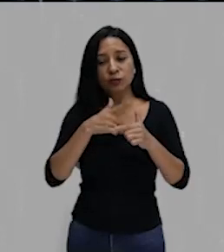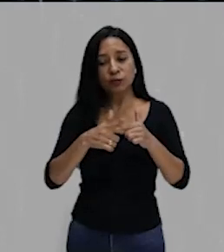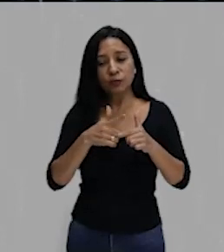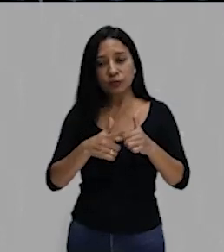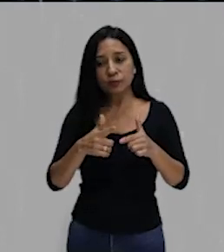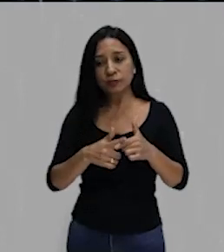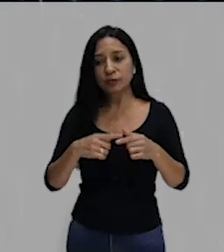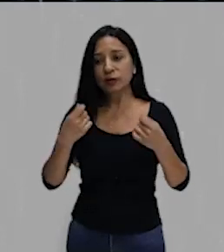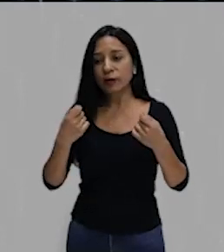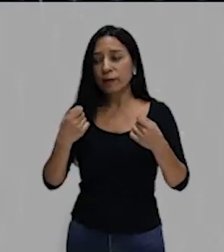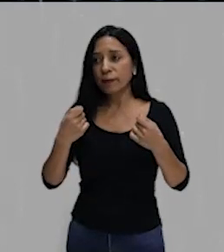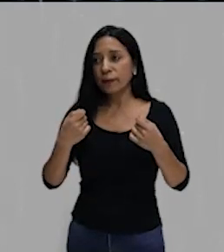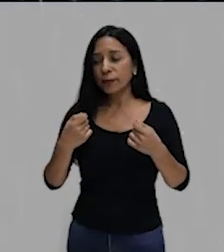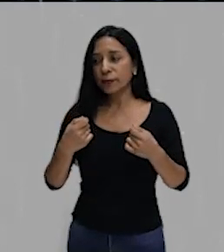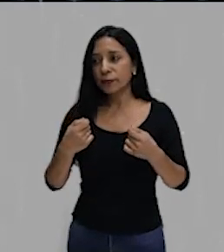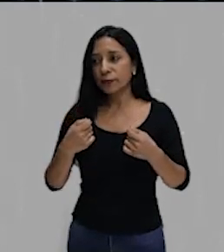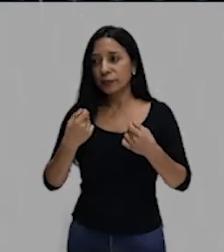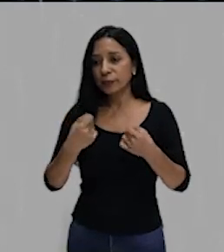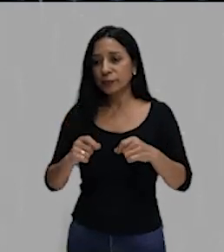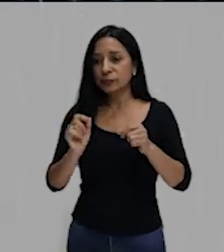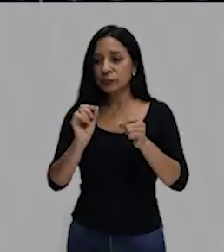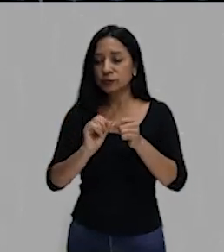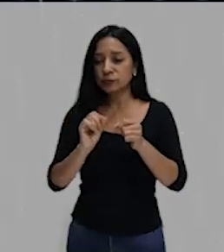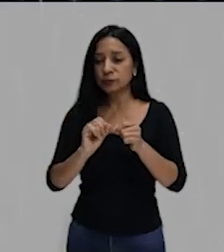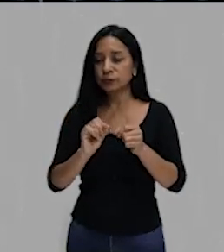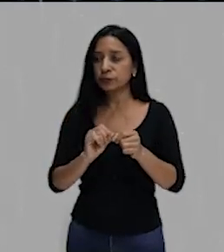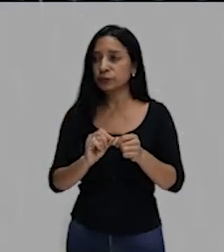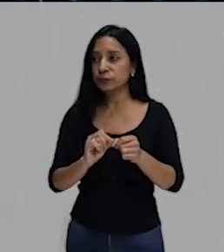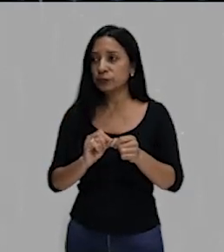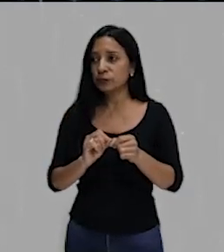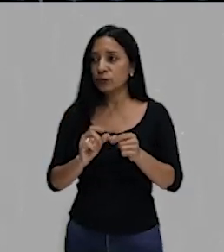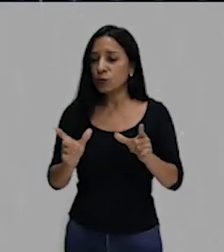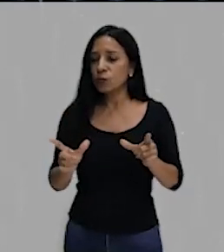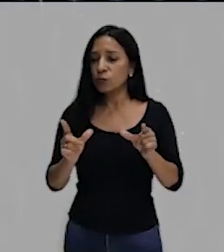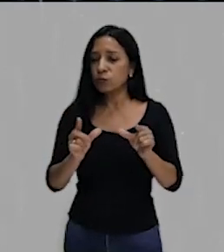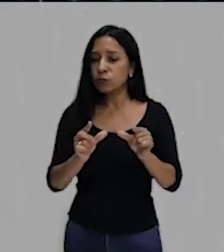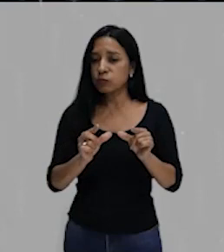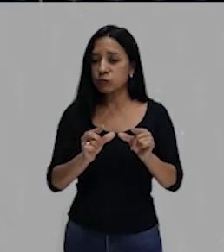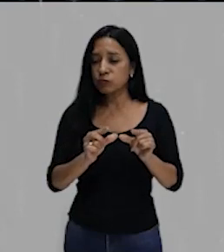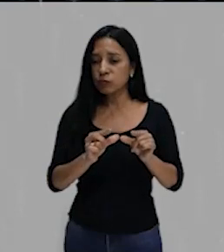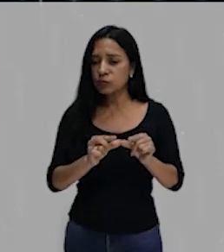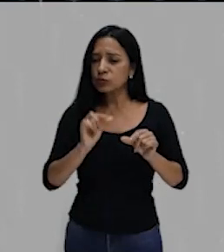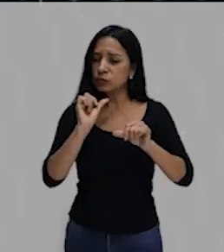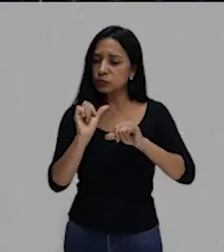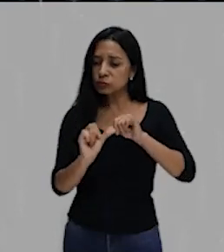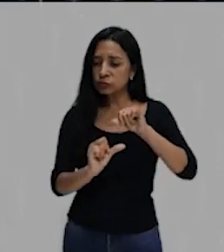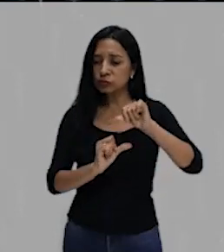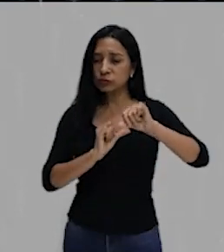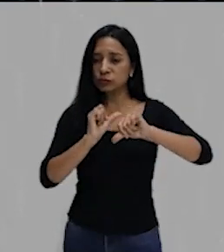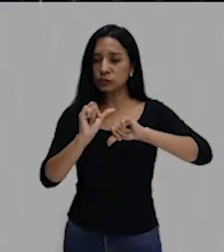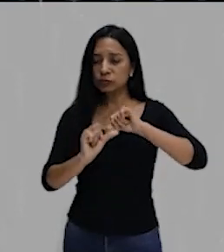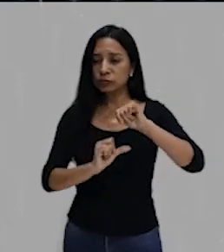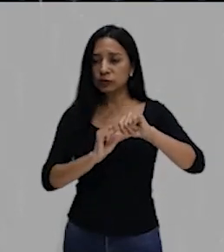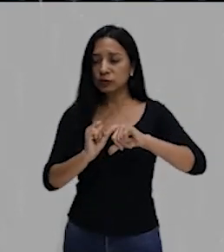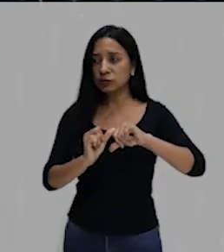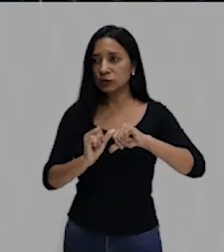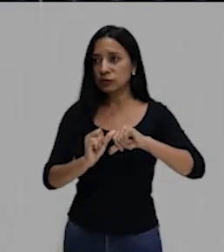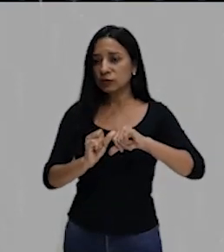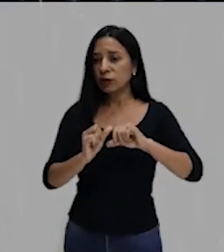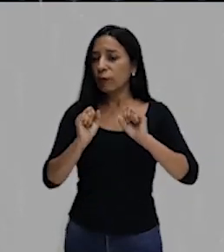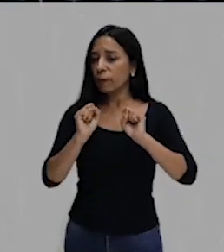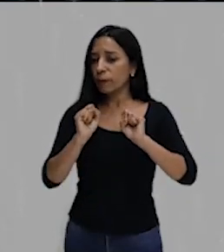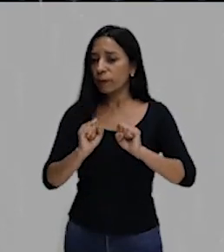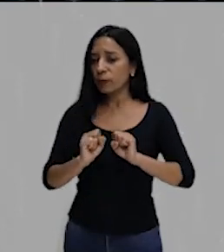tem que procurar fazer com que um mínimo de alterações possíveis